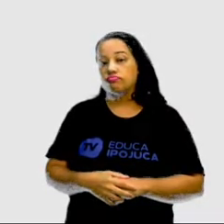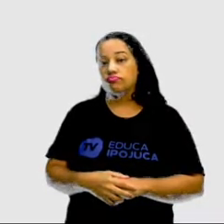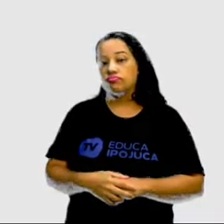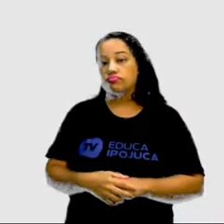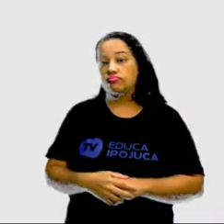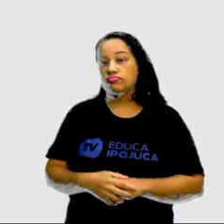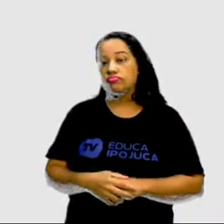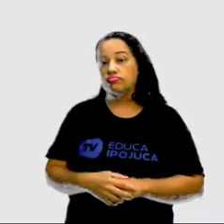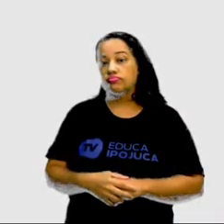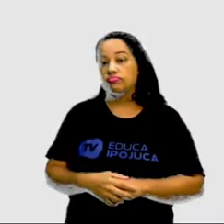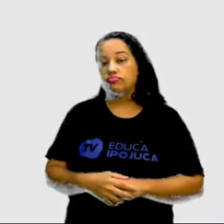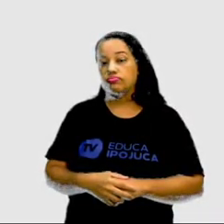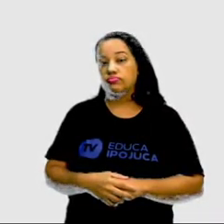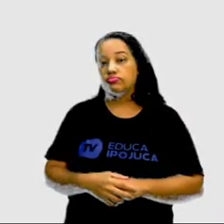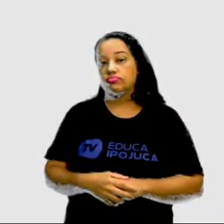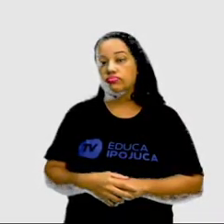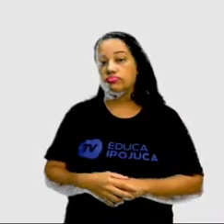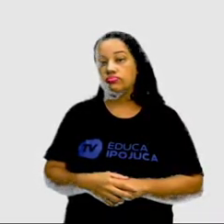party.